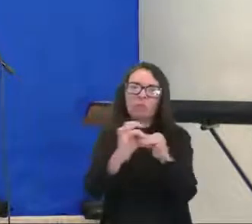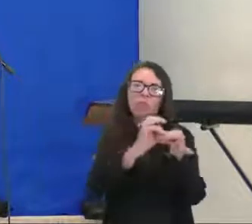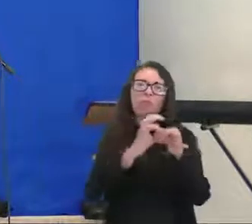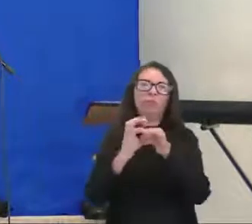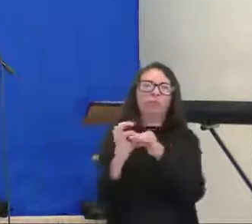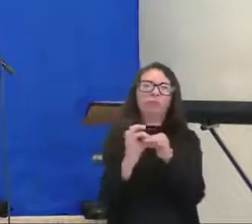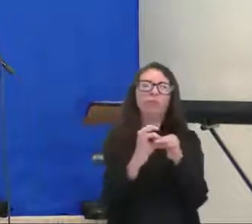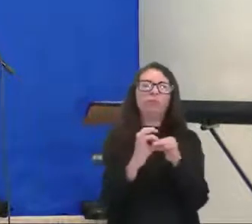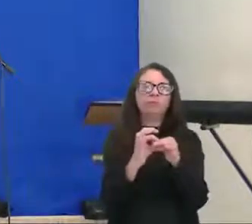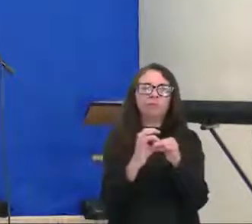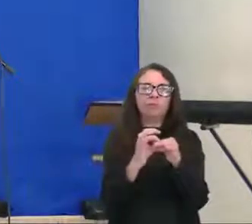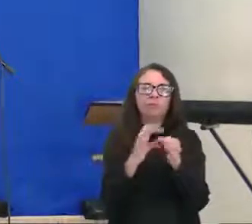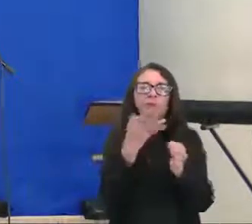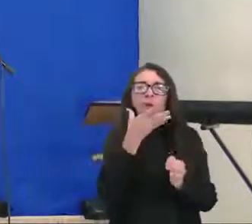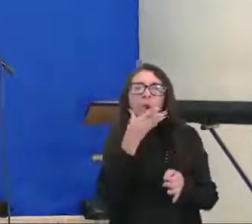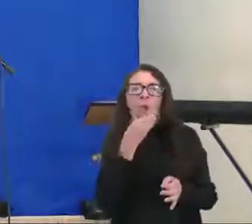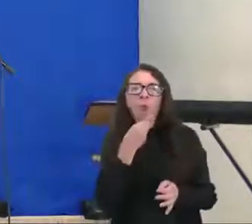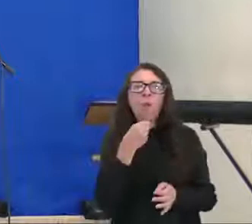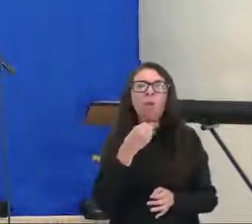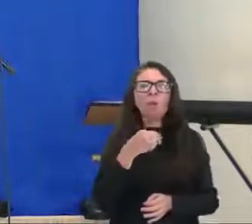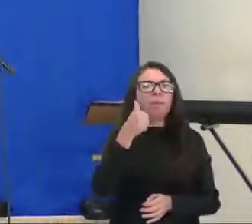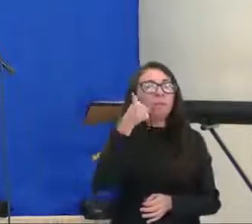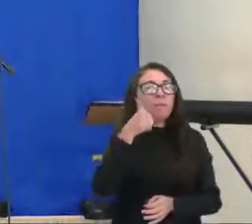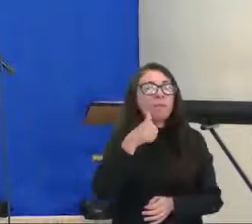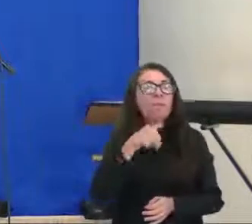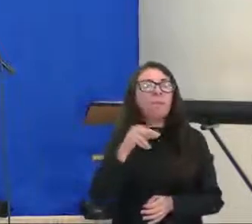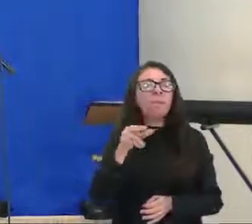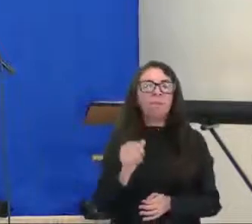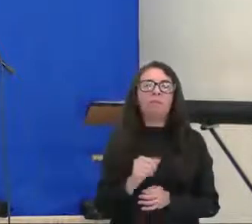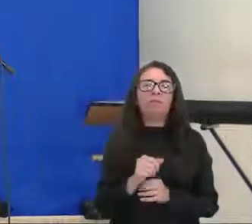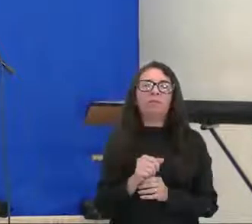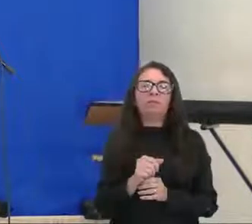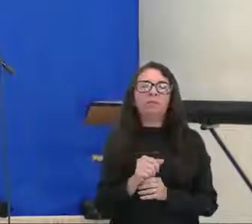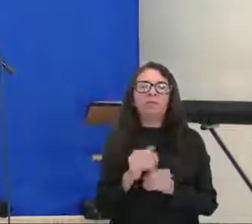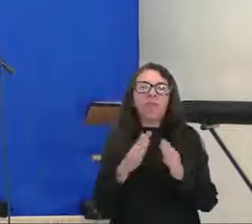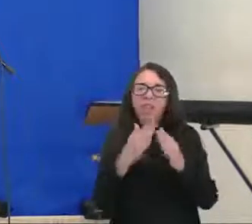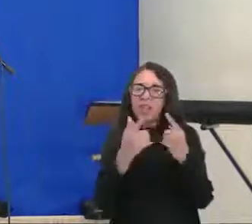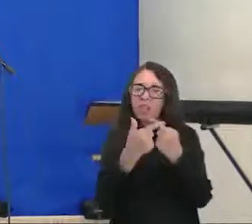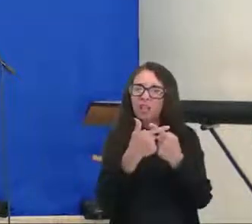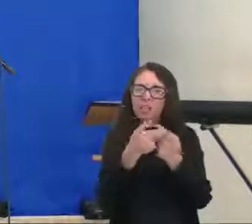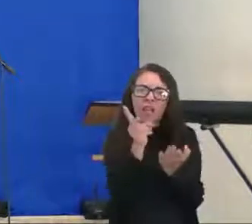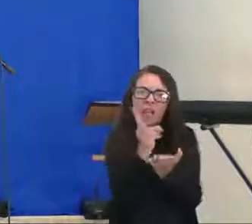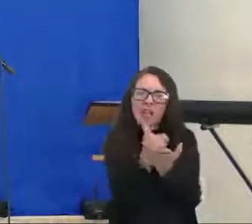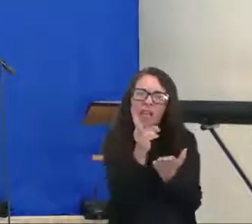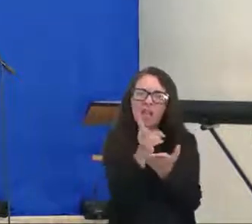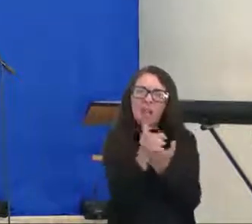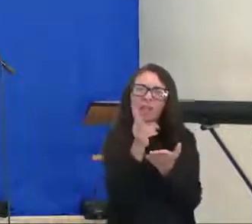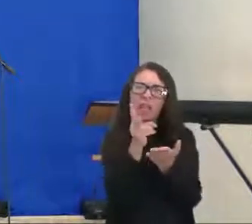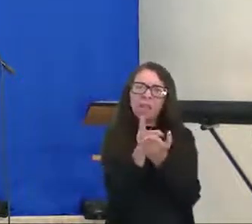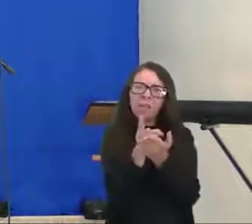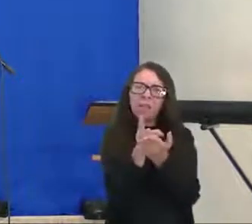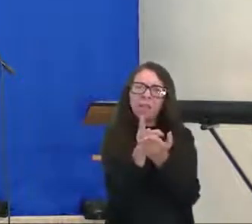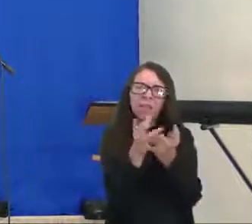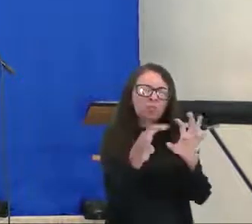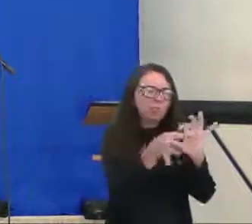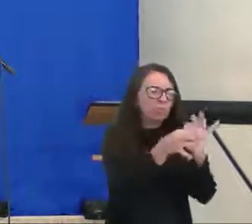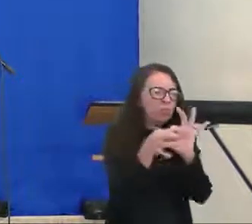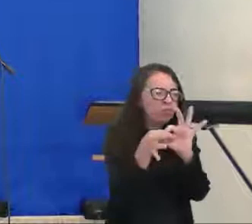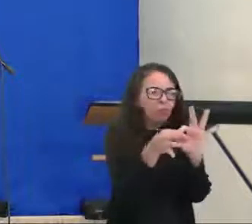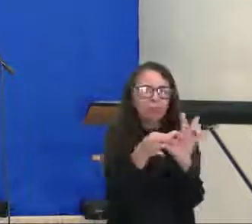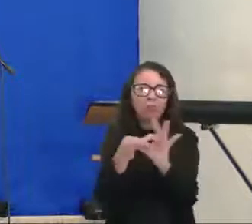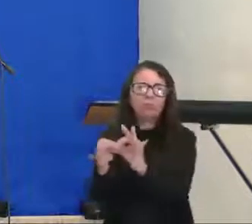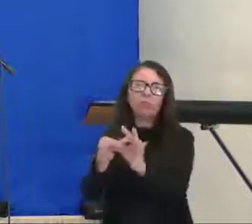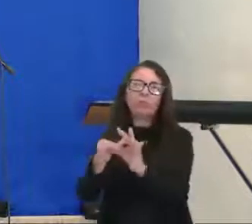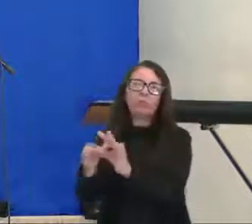de 1 Coríntios, do 11 em diante, quando o apóstolo Paulo fala da disposição